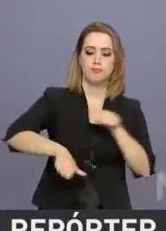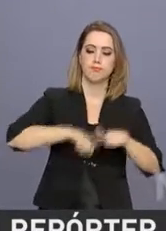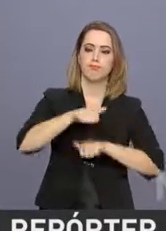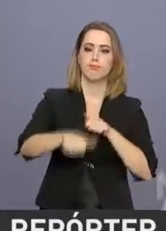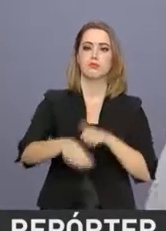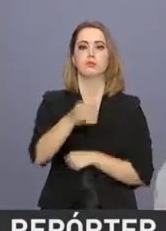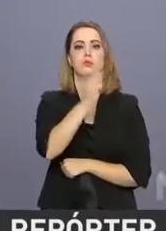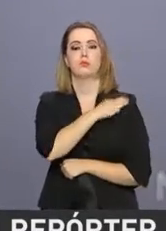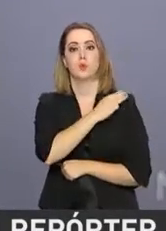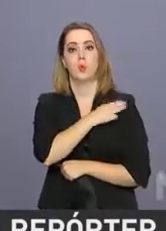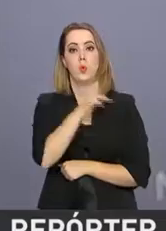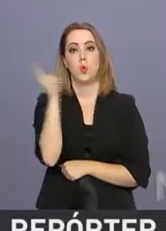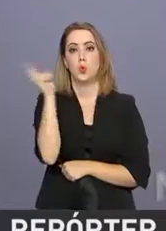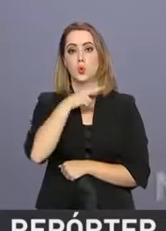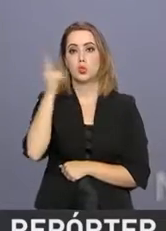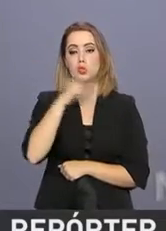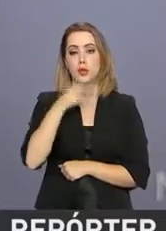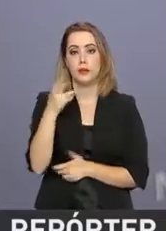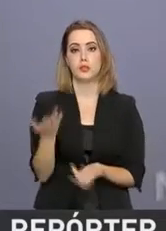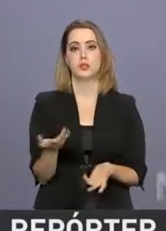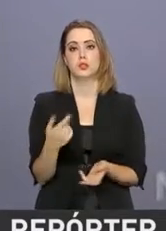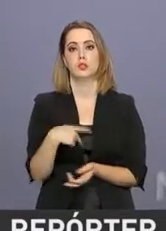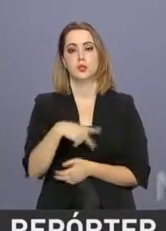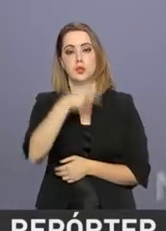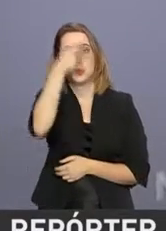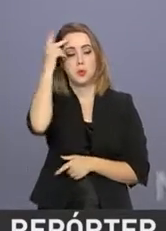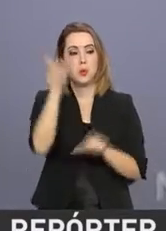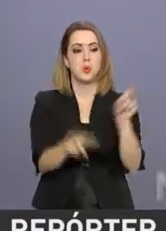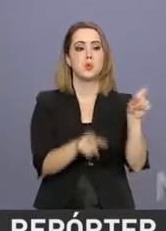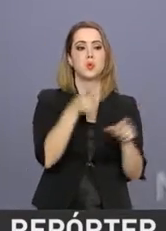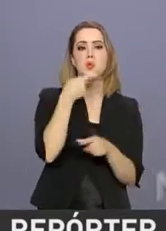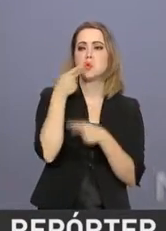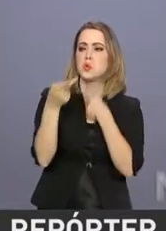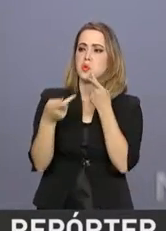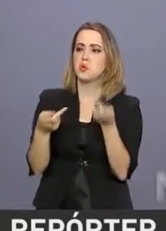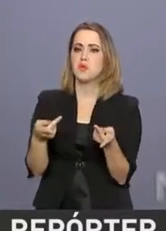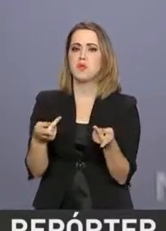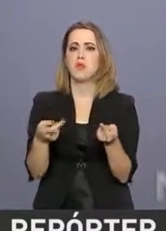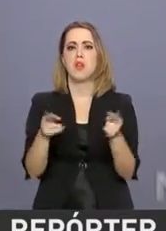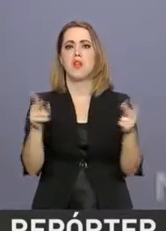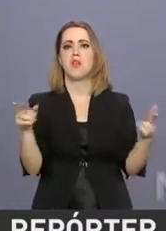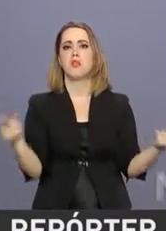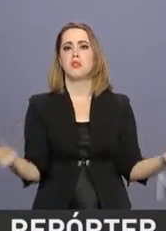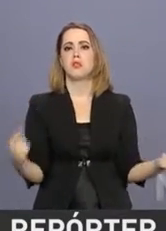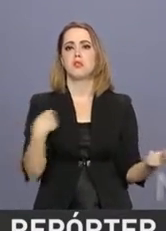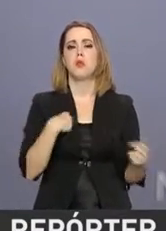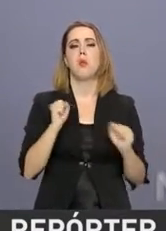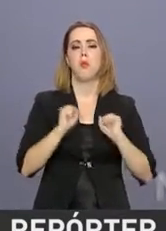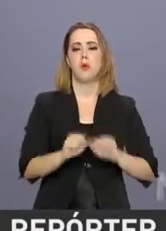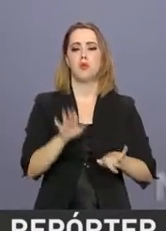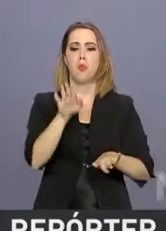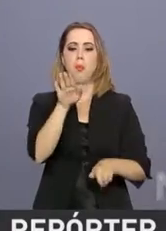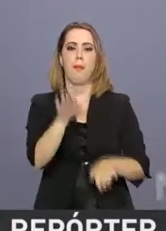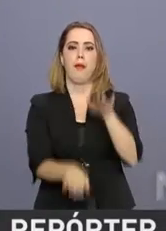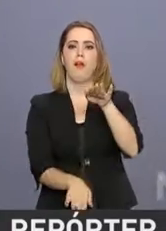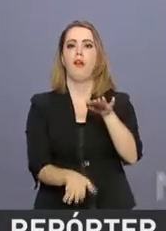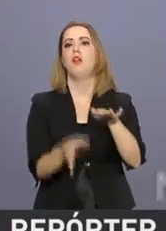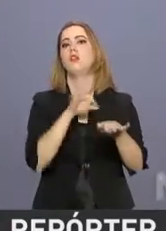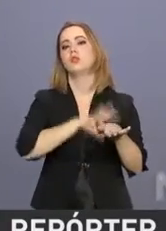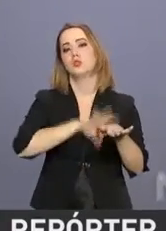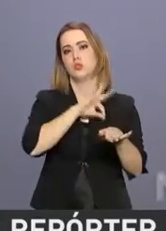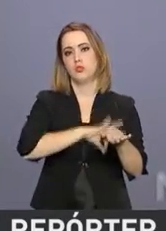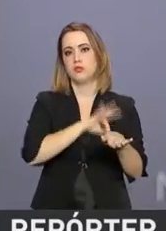urgência da reforma muitos aí alenquer por vossa com a homenagem contrário à reforma vai